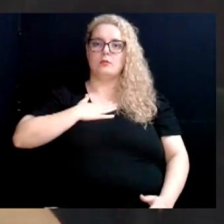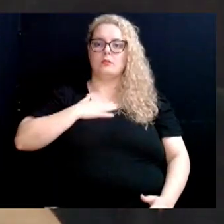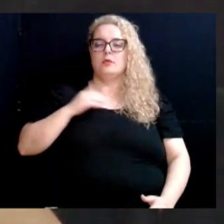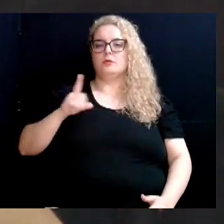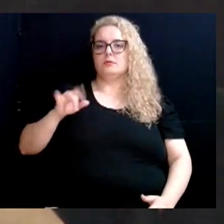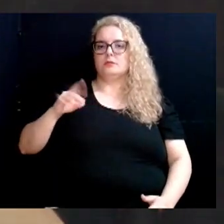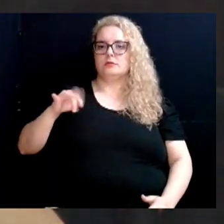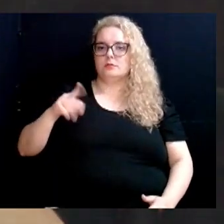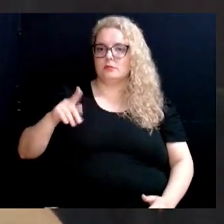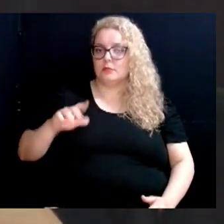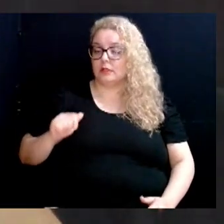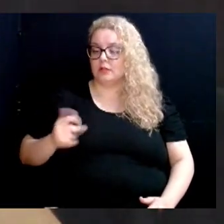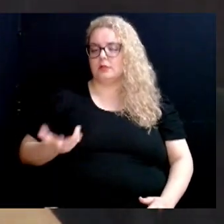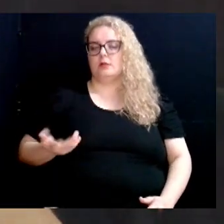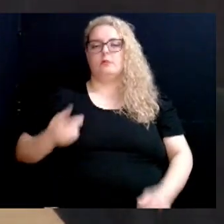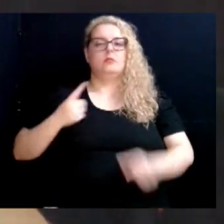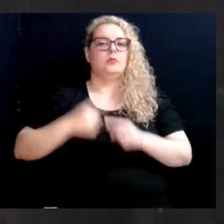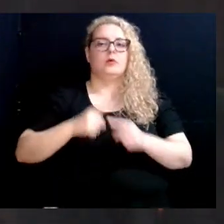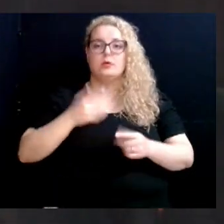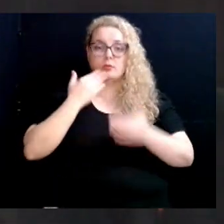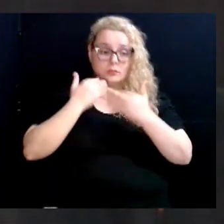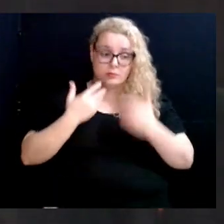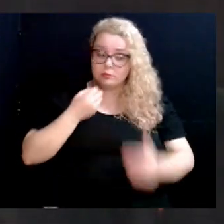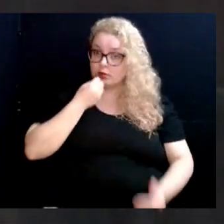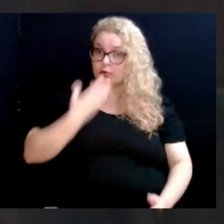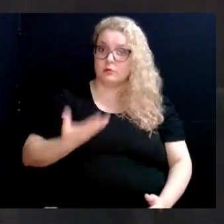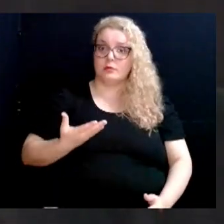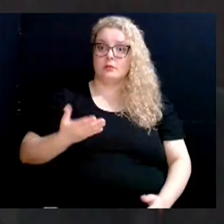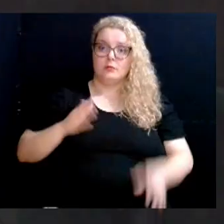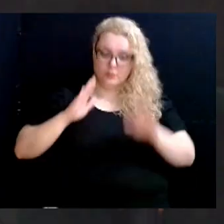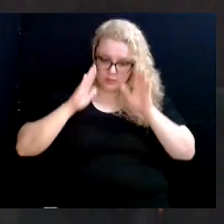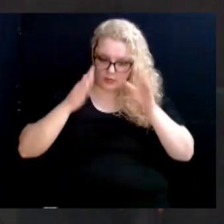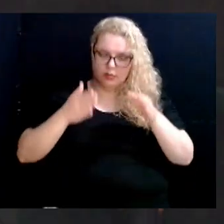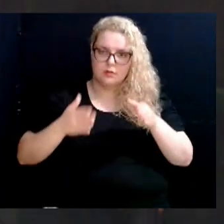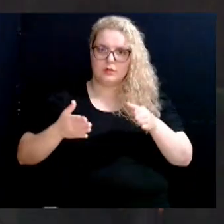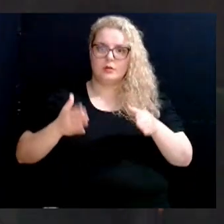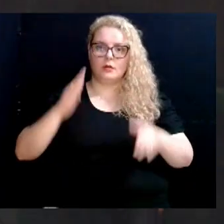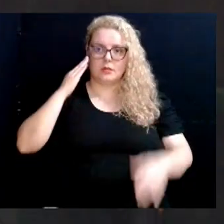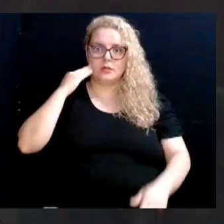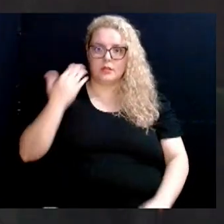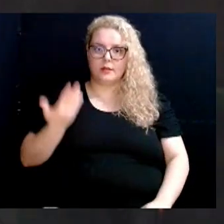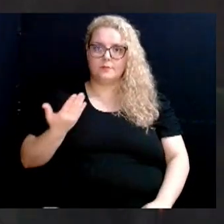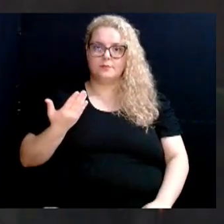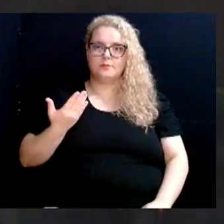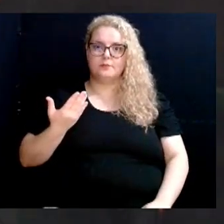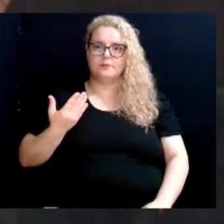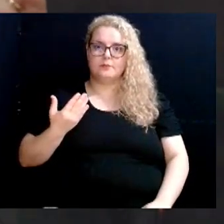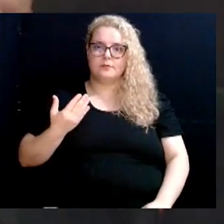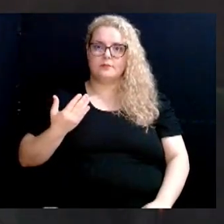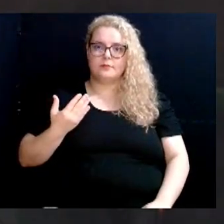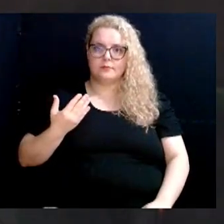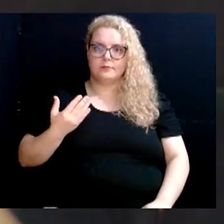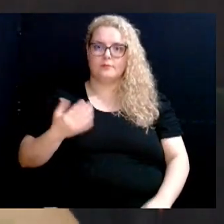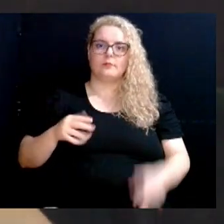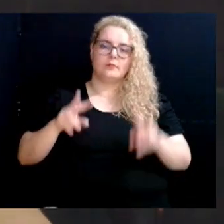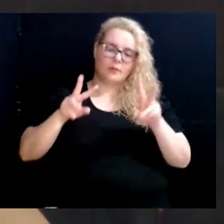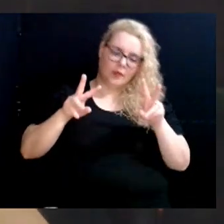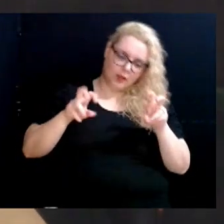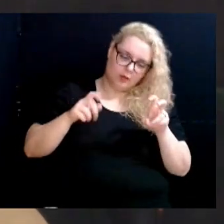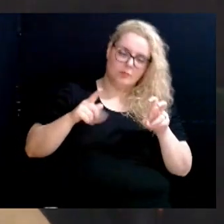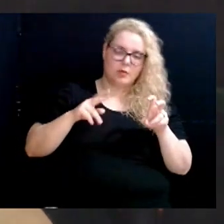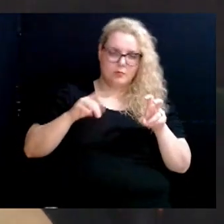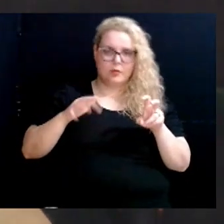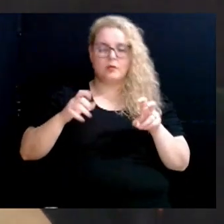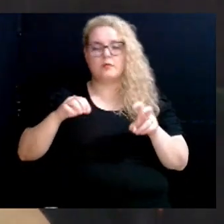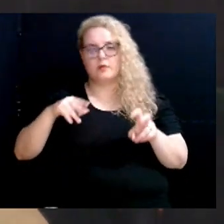comparando tanto, por que eu não estou me alimentando bem. Foca nisso. Sabe, assim? E aí você vai ter uma performance